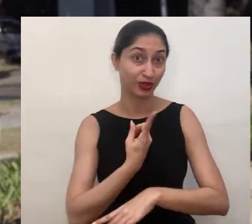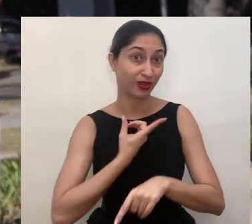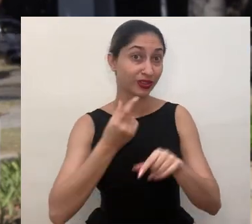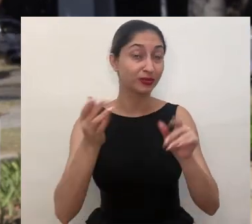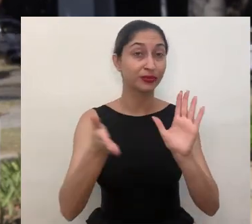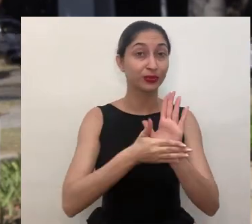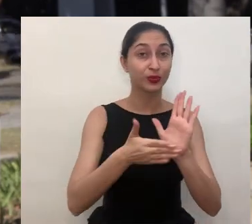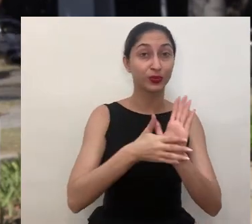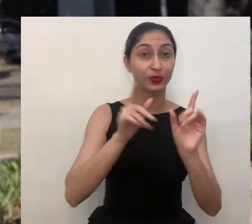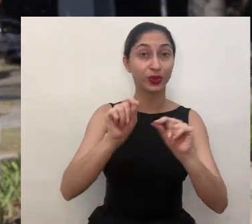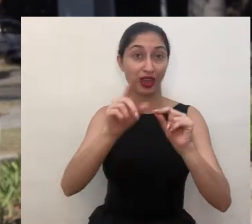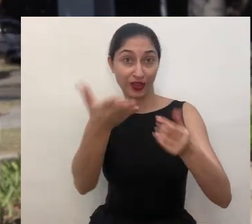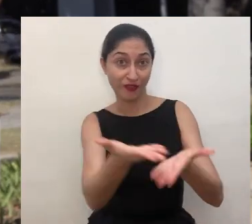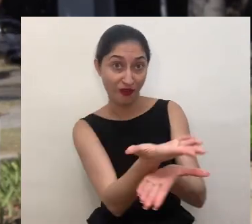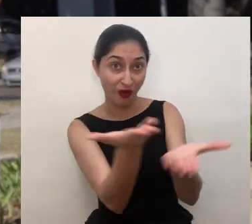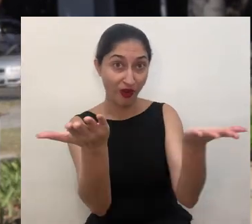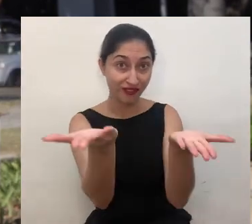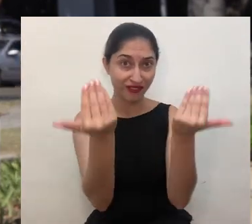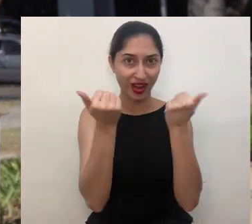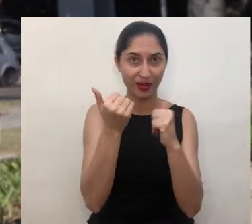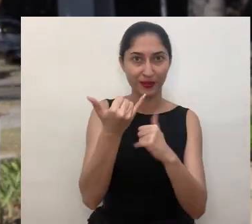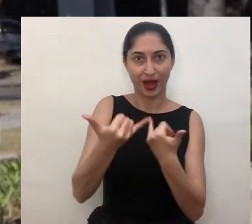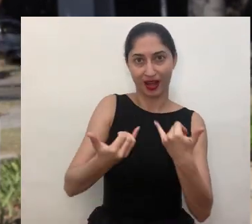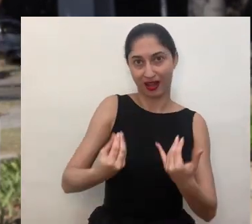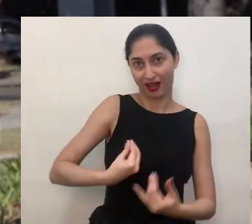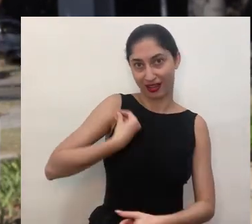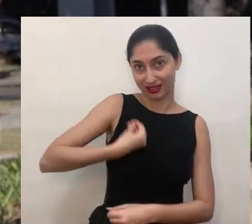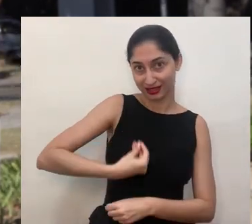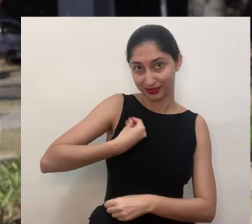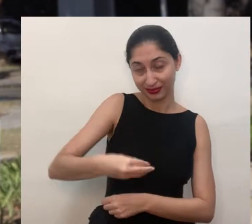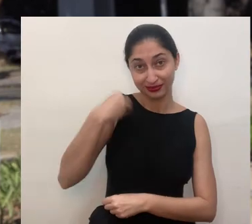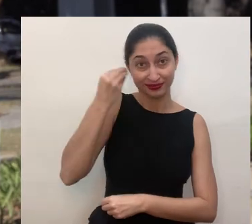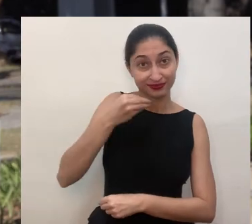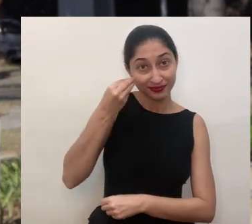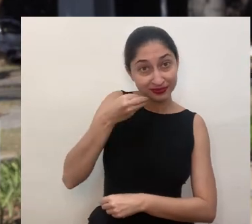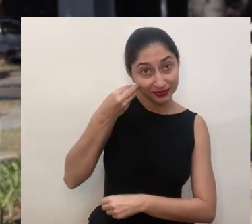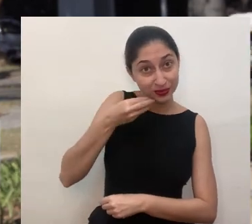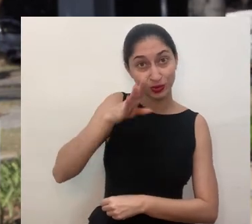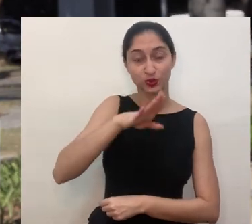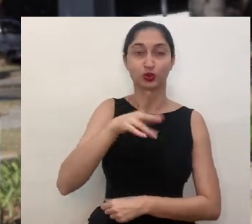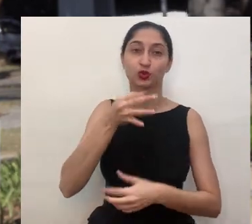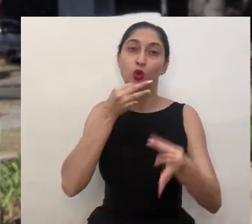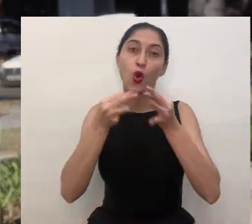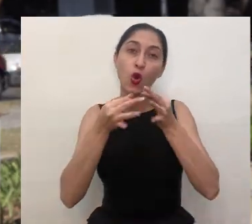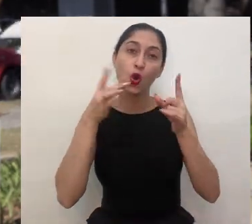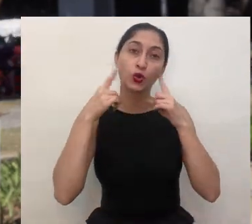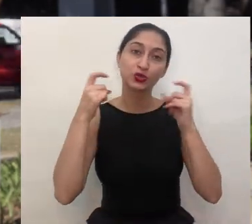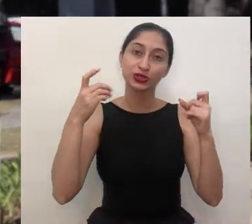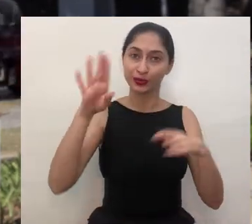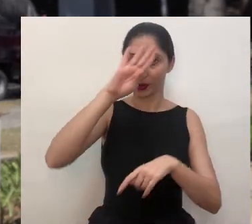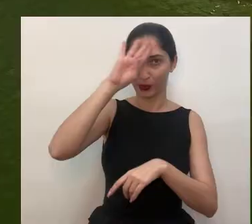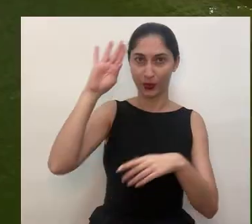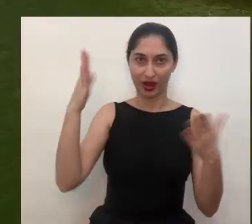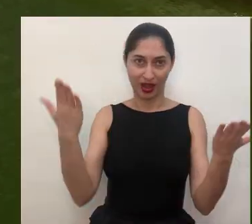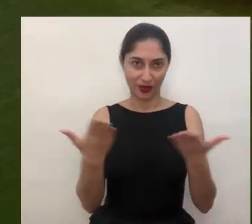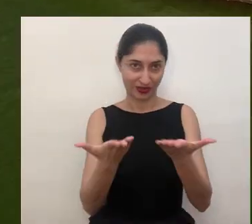propor que você venha com a gente participar desse exercício de explorar os sons da Pampulha de hoje. Venha com a